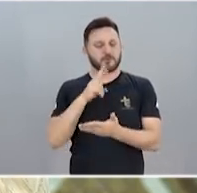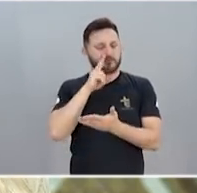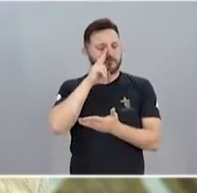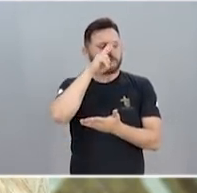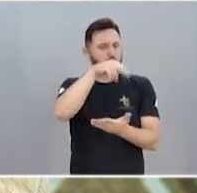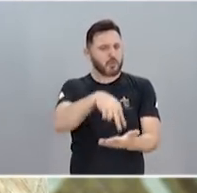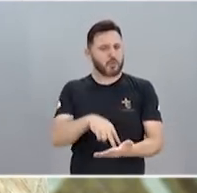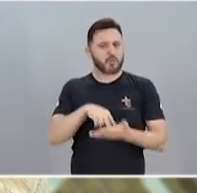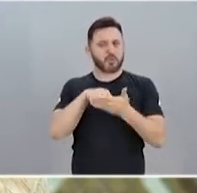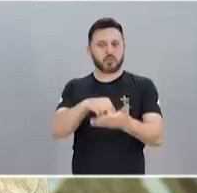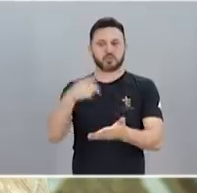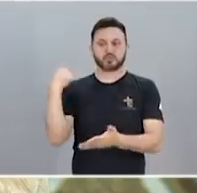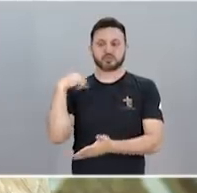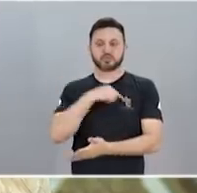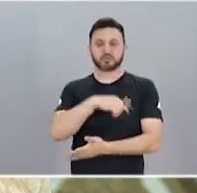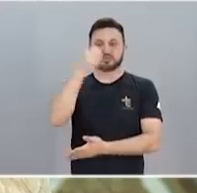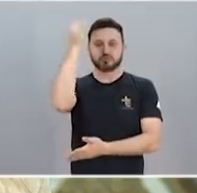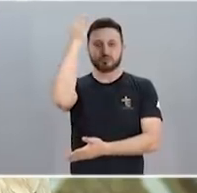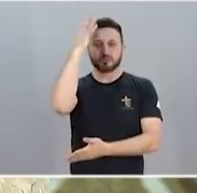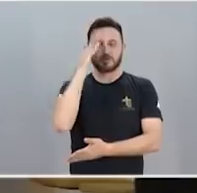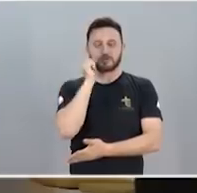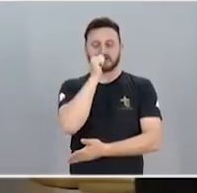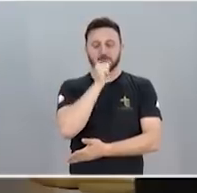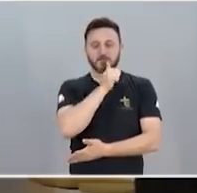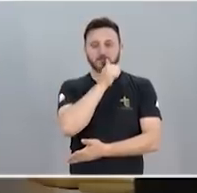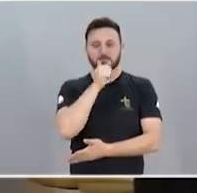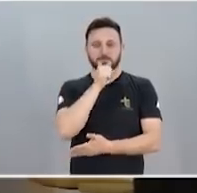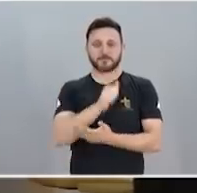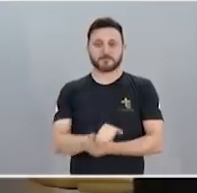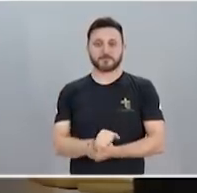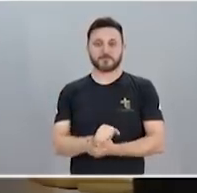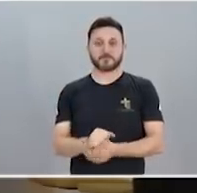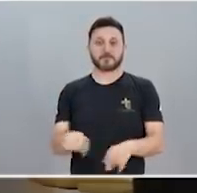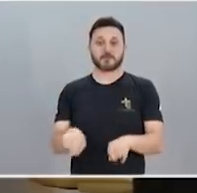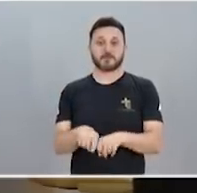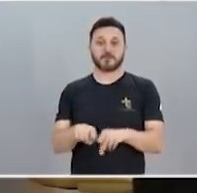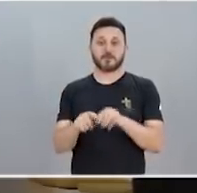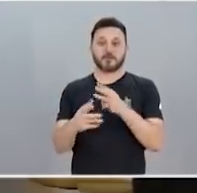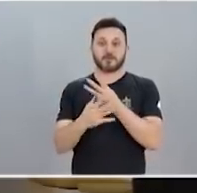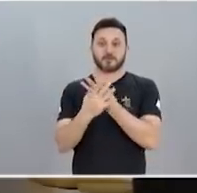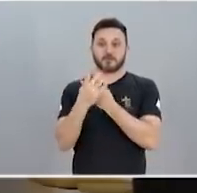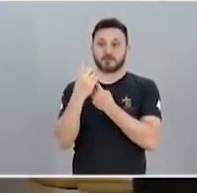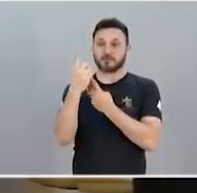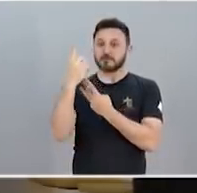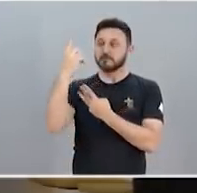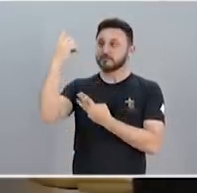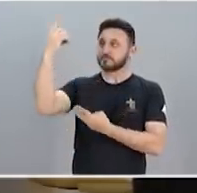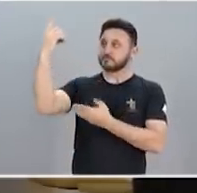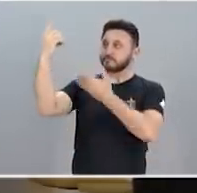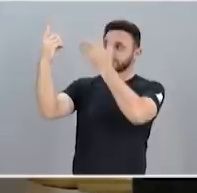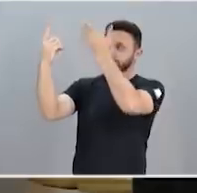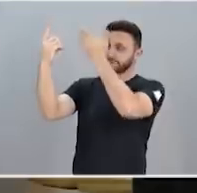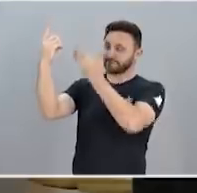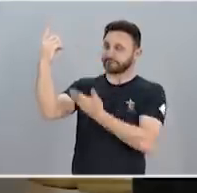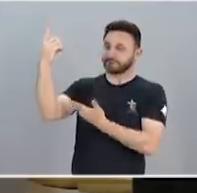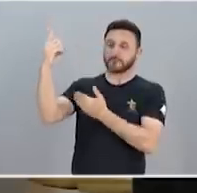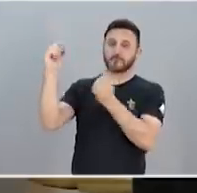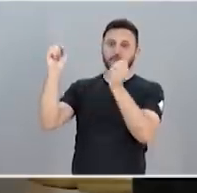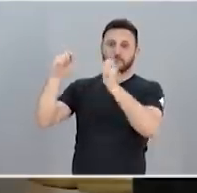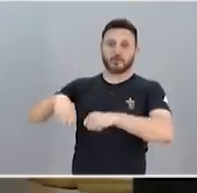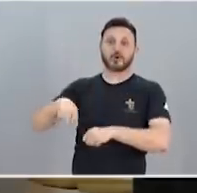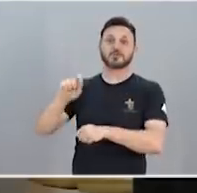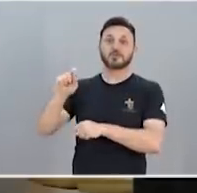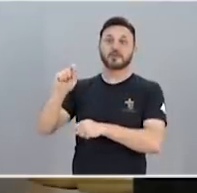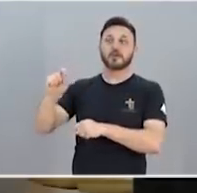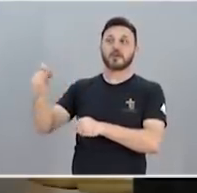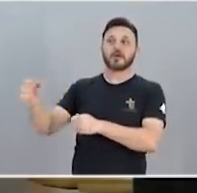desse sacrifício eucarístico. Que a Santíssima Trindade possa nos